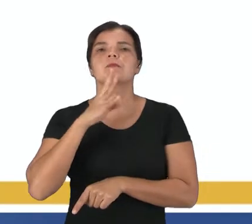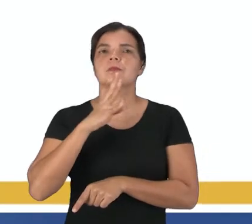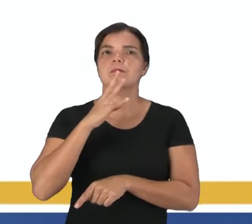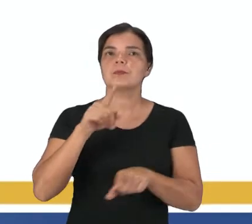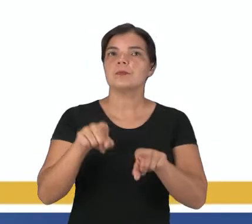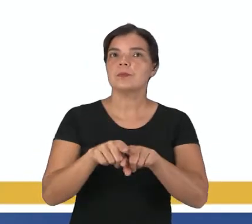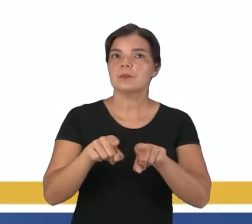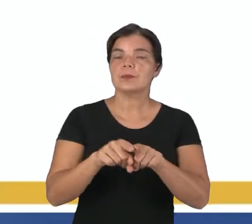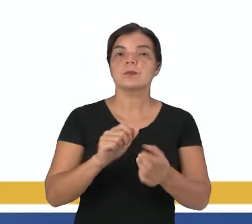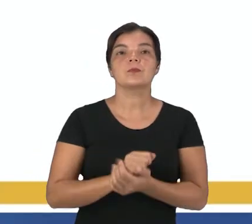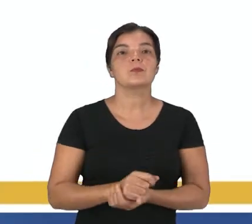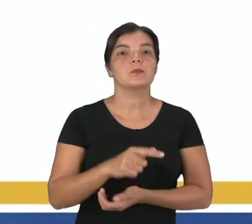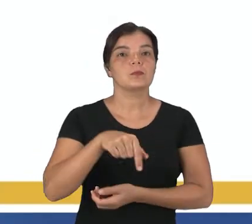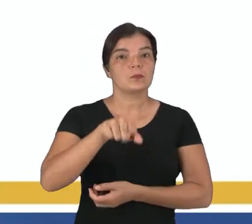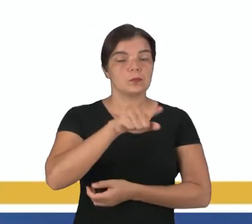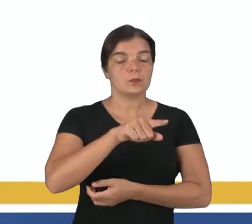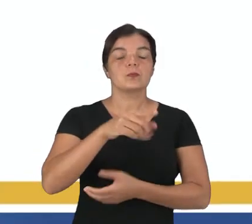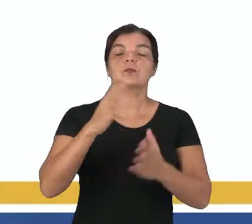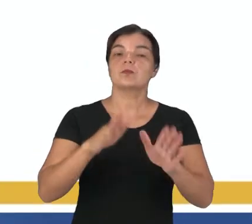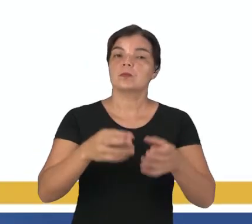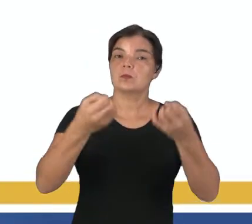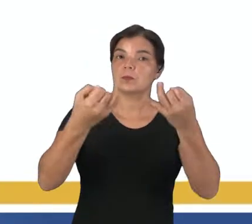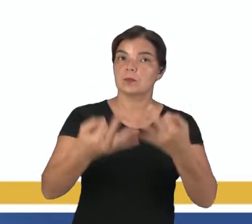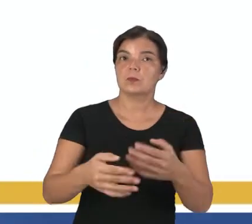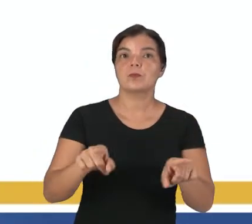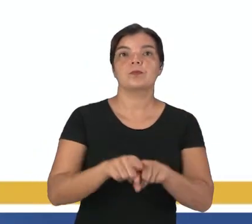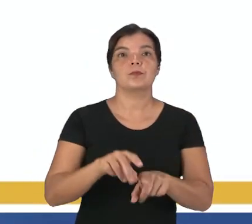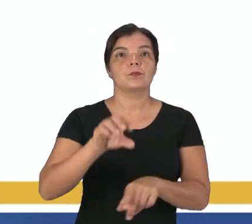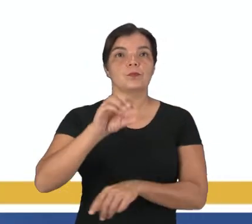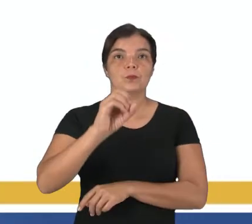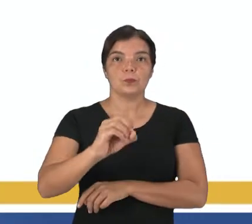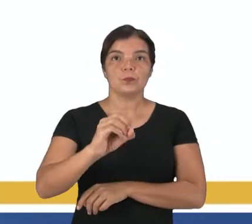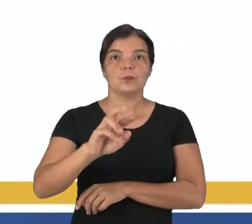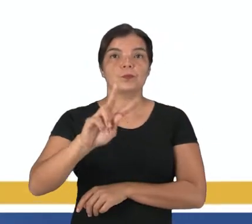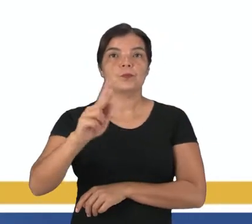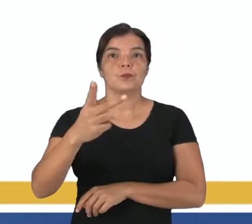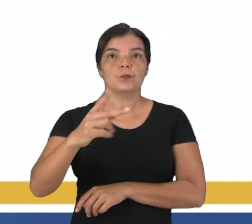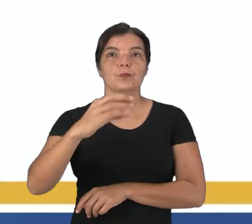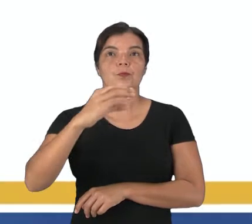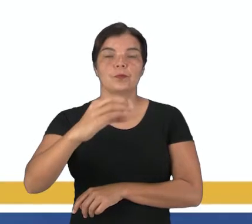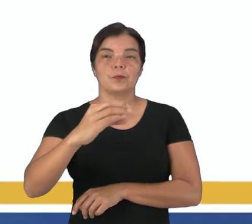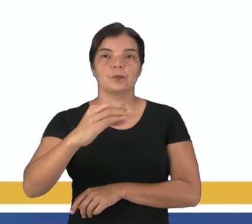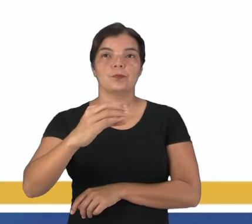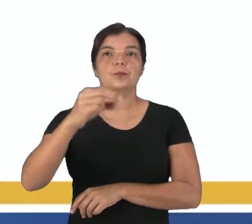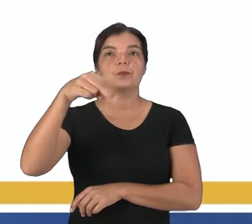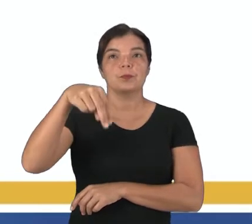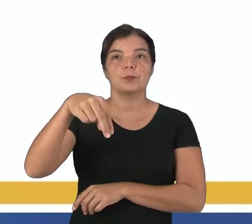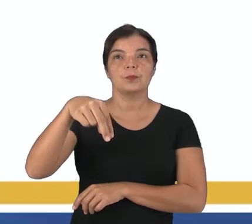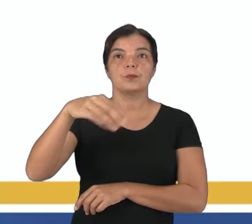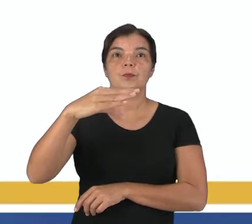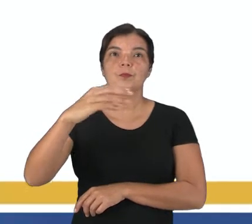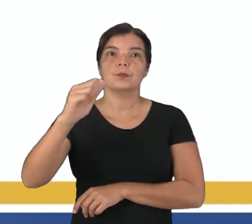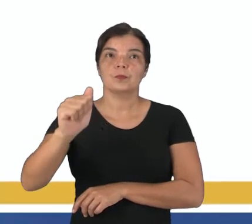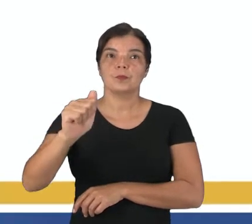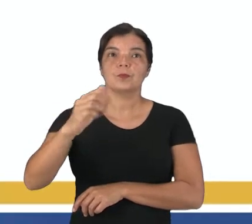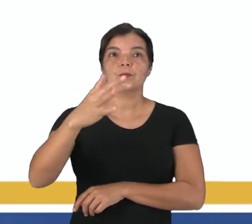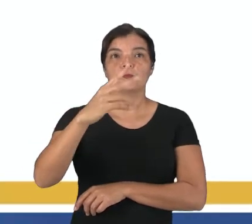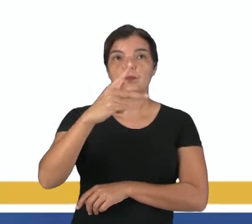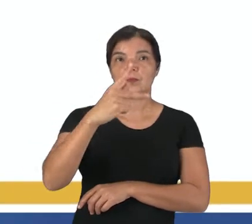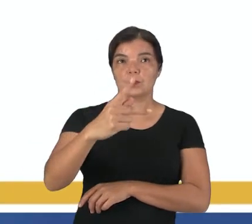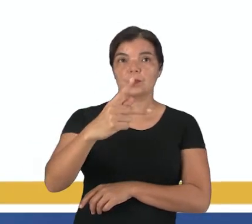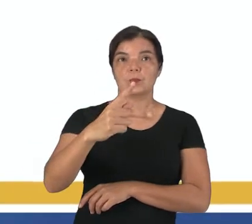Que nós conhecemos os mais abundantes como os já citados são o oxigênio o hidrogênio carbono nitrogênio